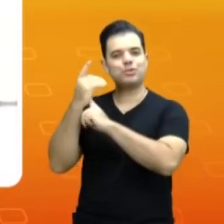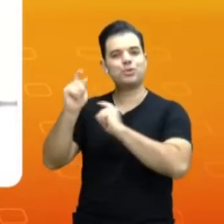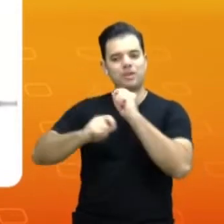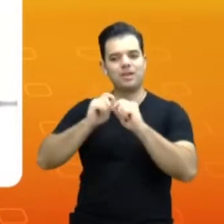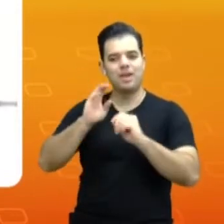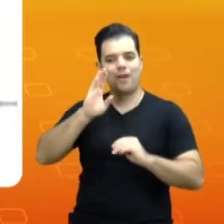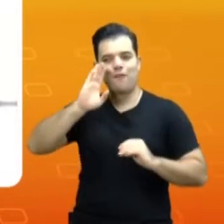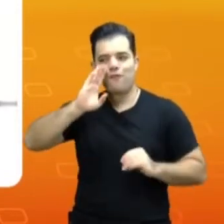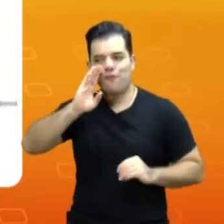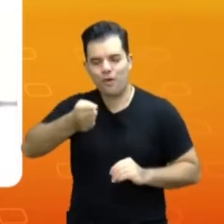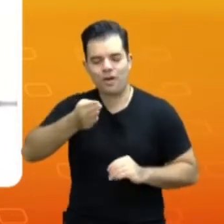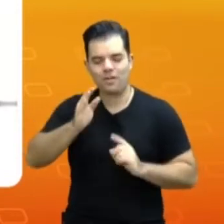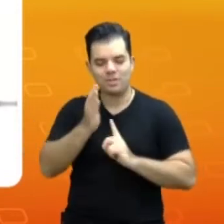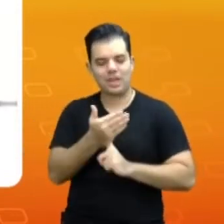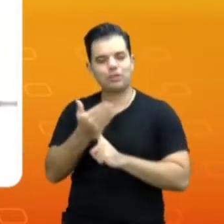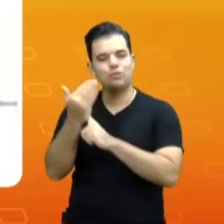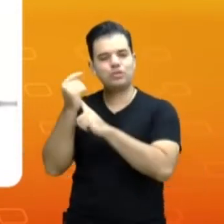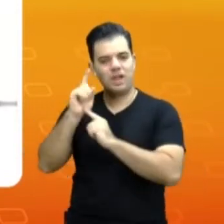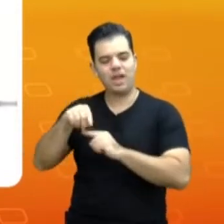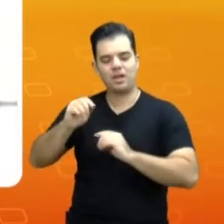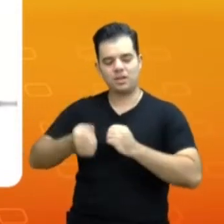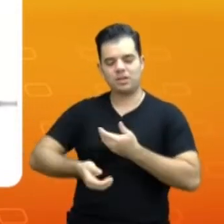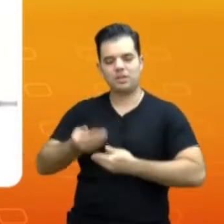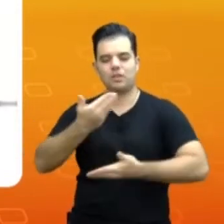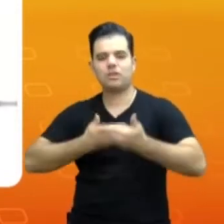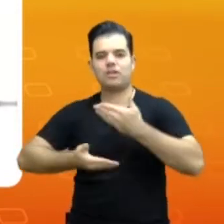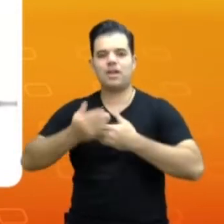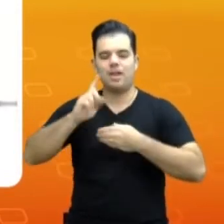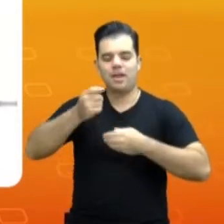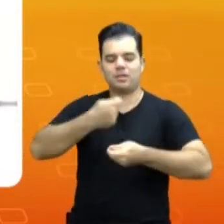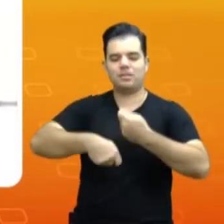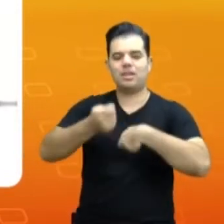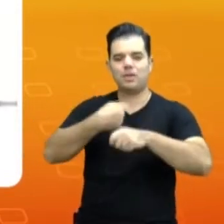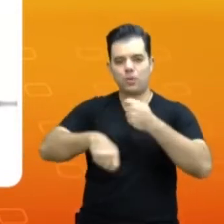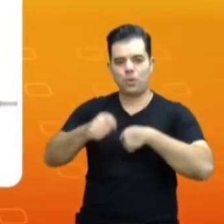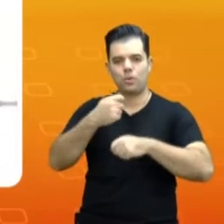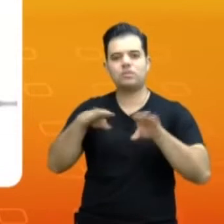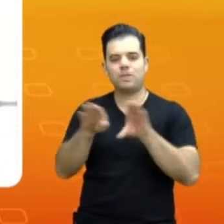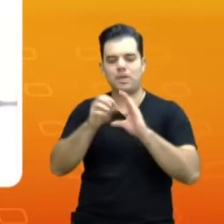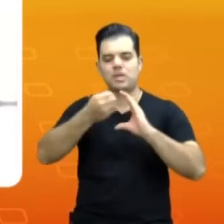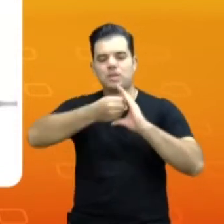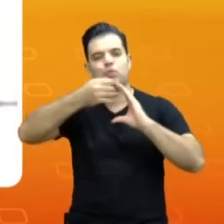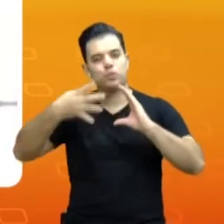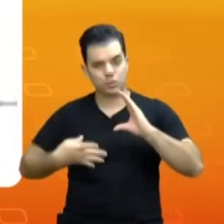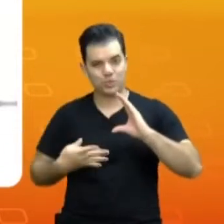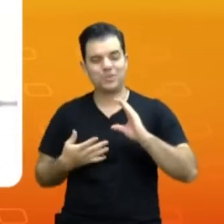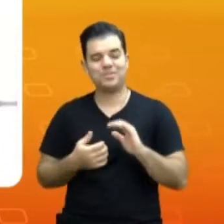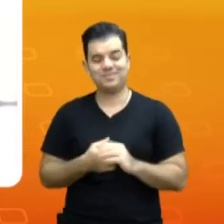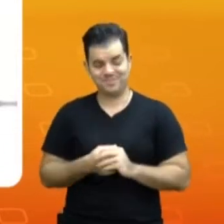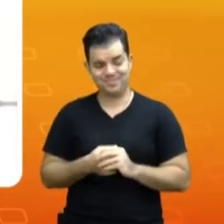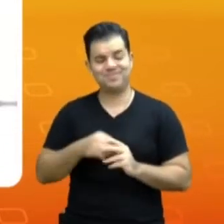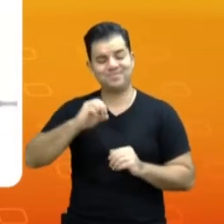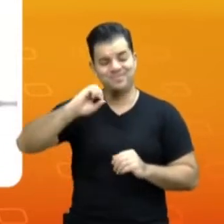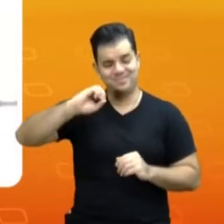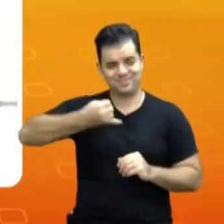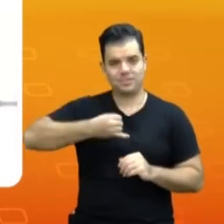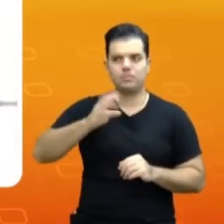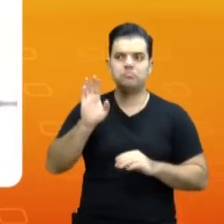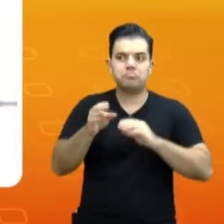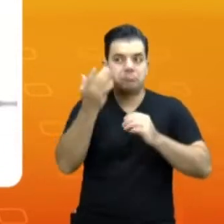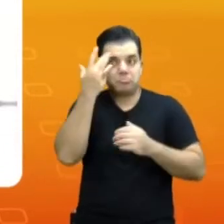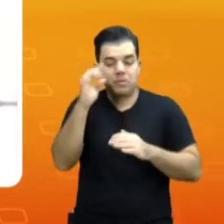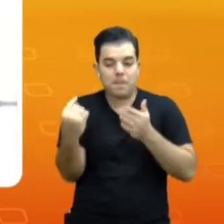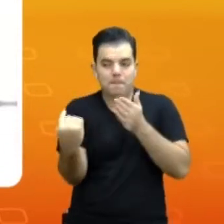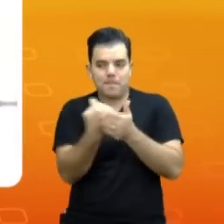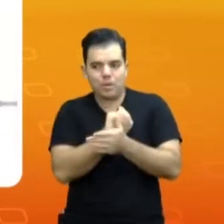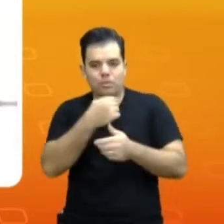um propósito de negócio, é um propósito de conteúdo e não um propósito exclusivamente de tecnologia e operação. Então, eu não sei se você vai me perguntar do estúdio,